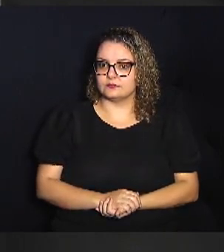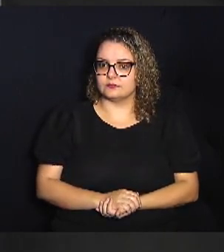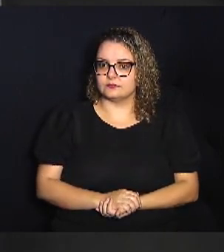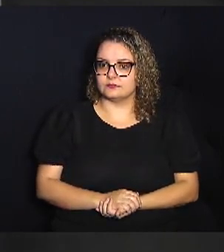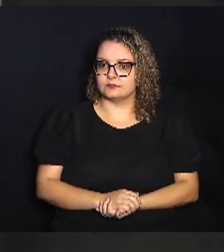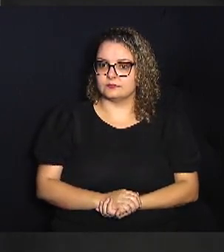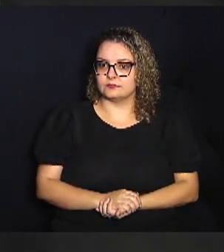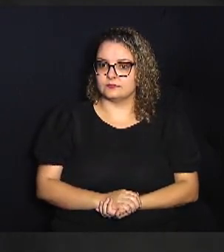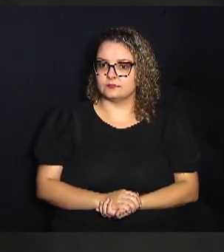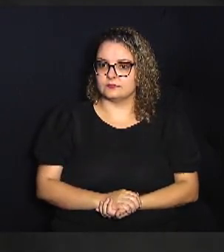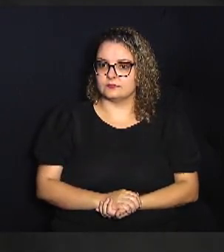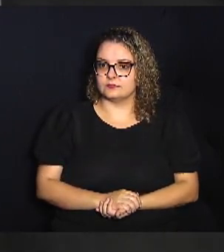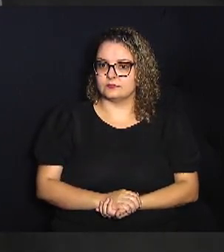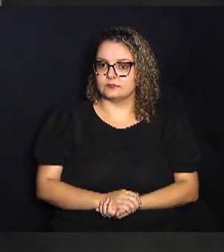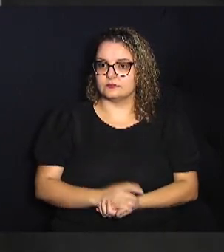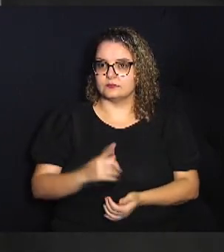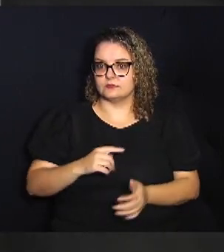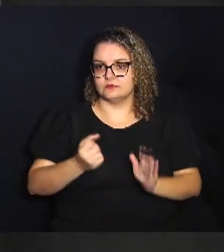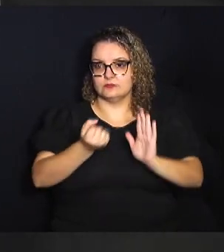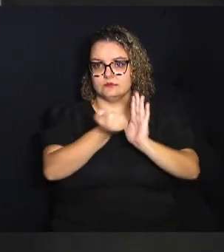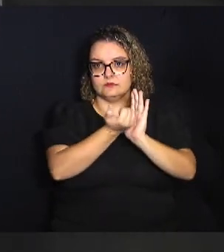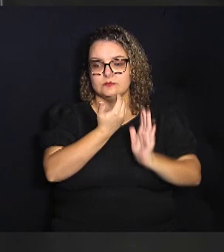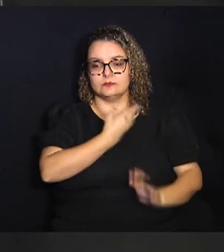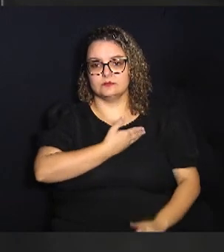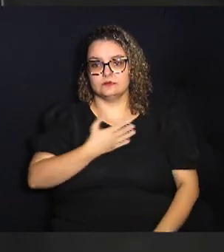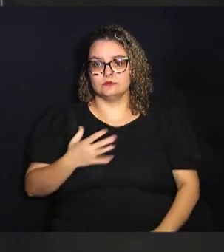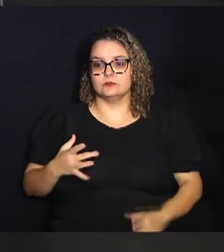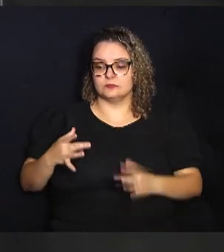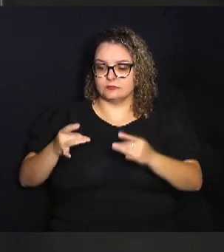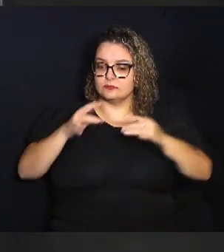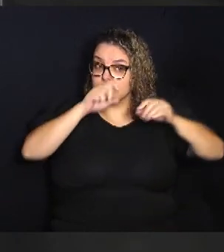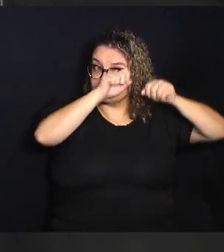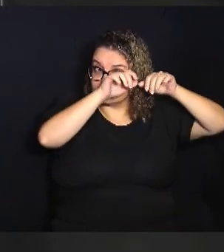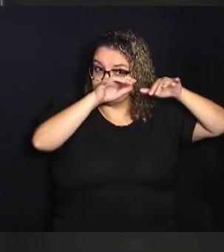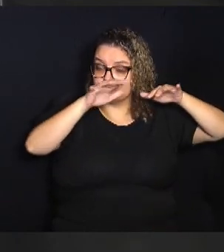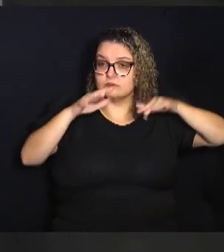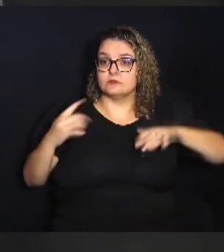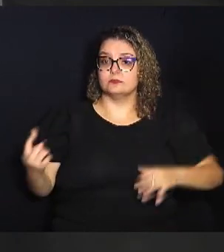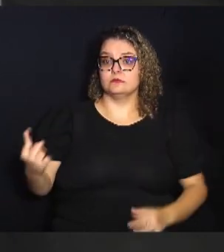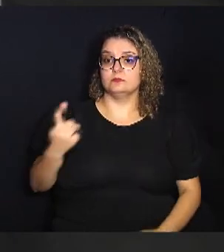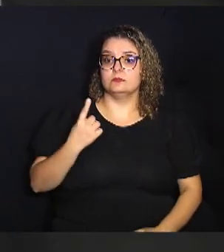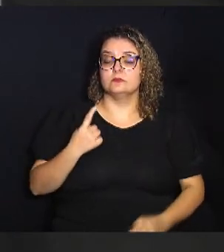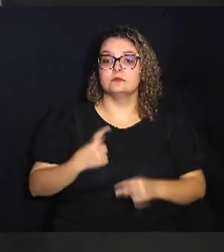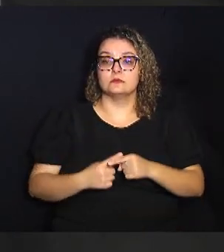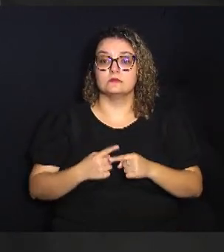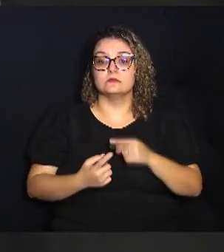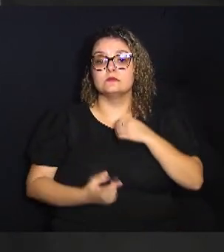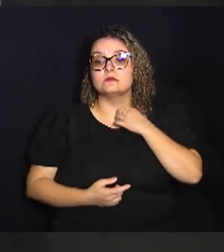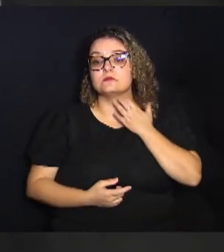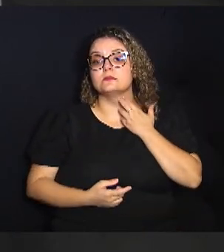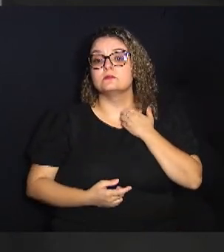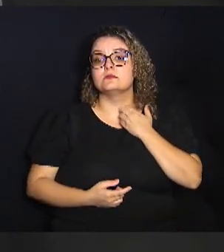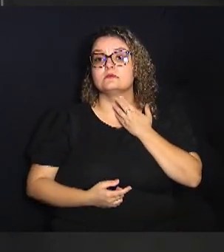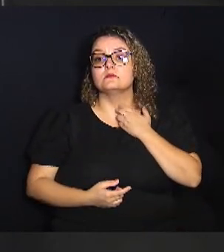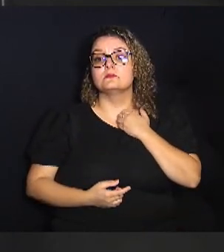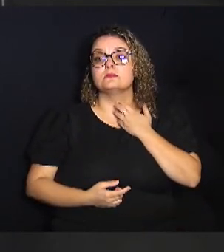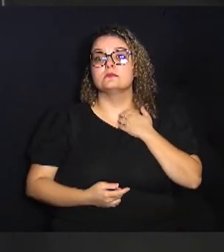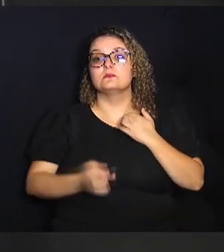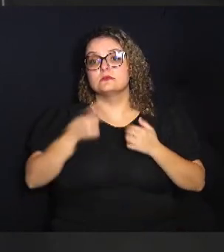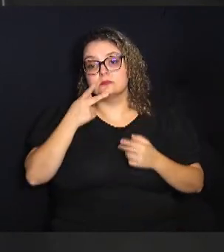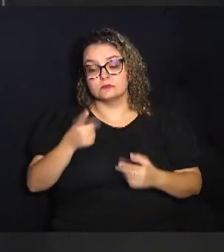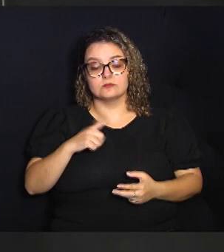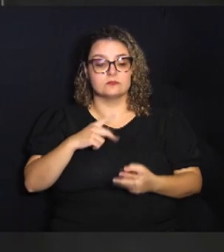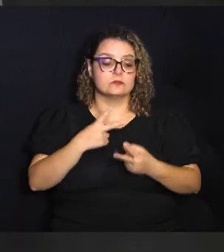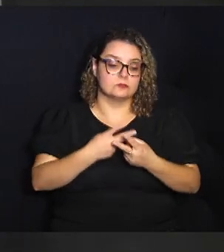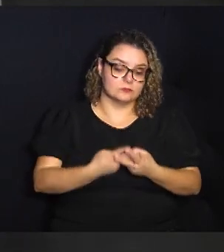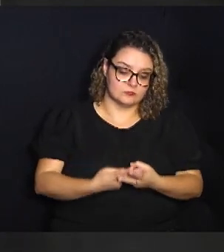hoje já tem o selo amigo do autista. Sim. Então eu vejo assim, eles me procuram porque eles falam que eu tenho paciência, que eu